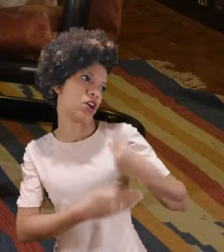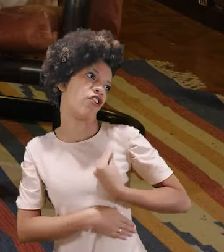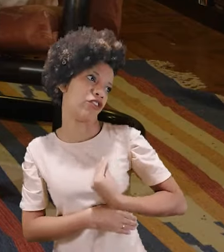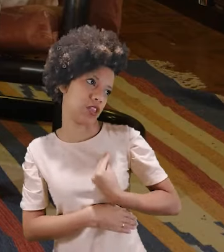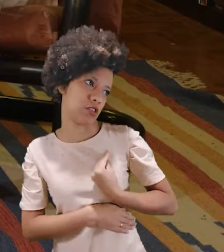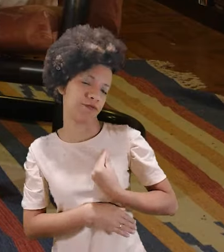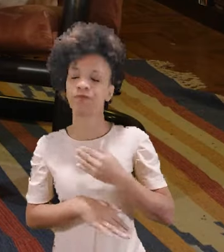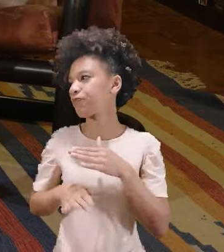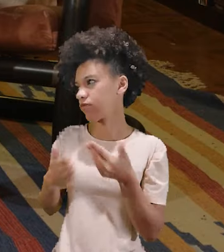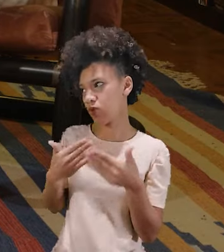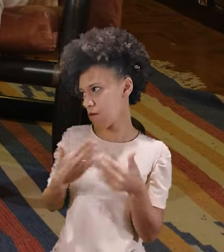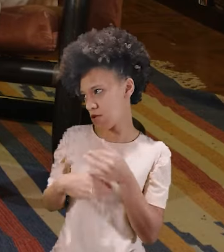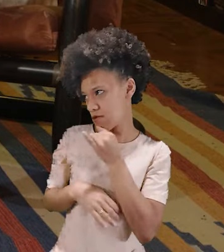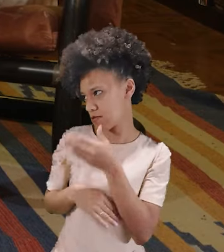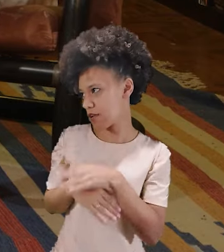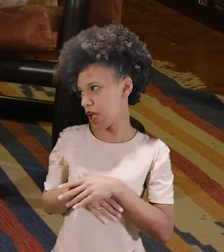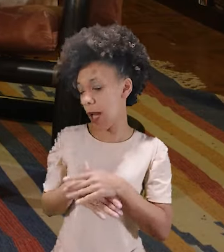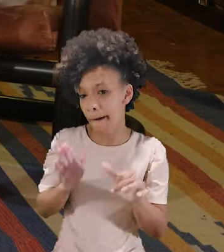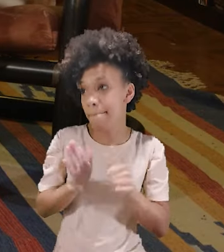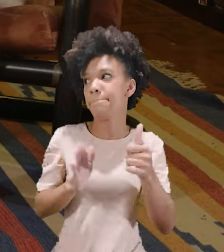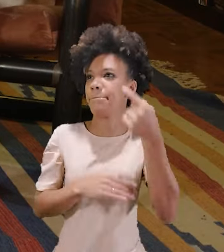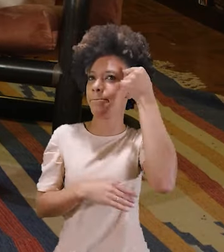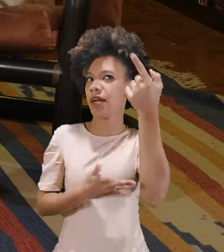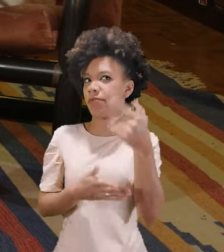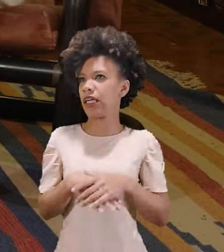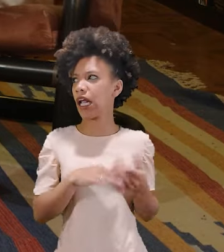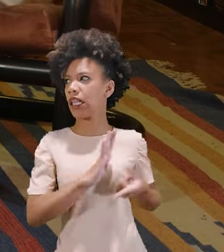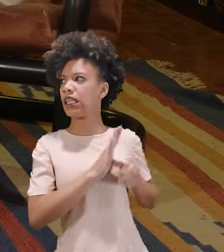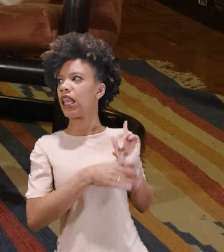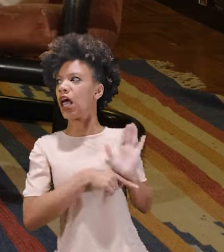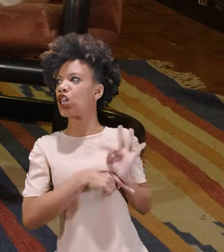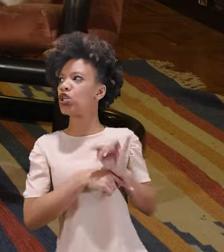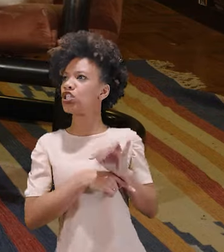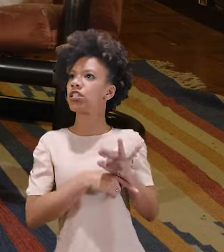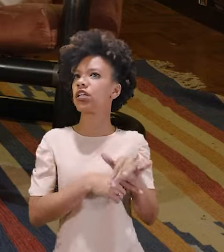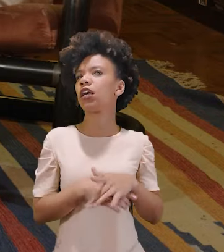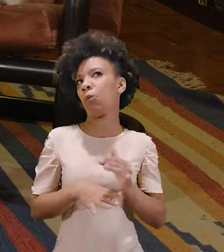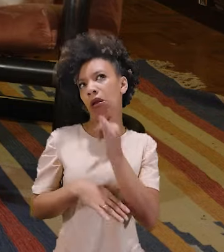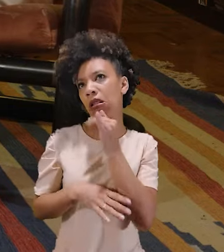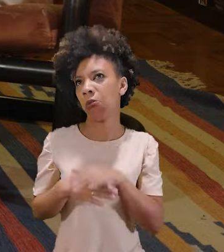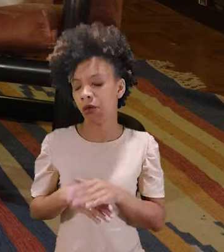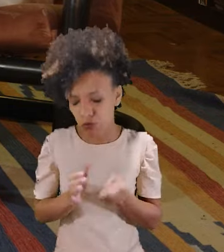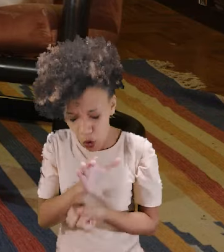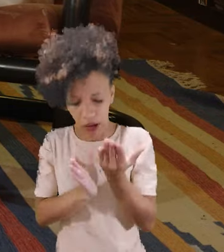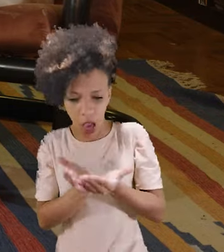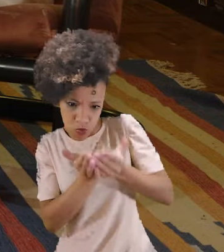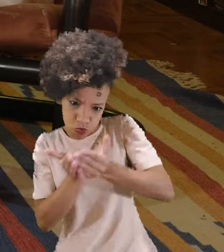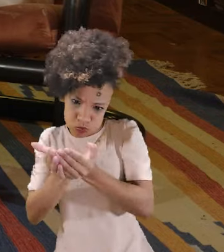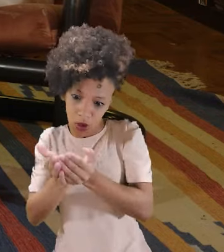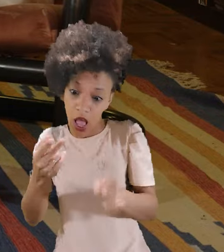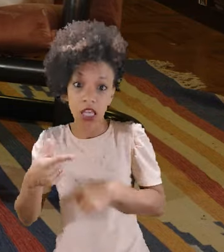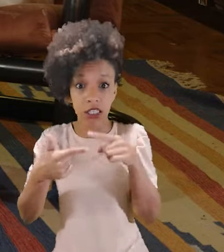em dois lados eu não importa que deveria ter sido a Primeira ideia é na verdade não quer dizer que eu fiz o navio segunda